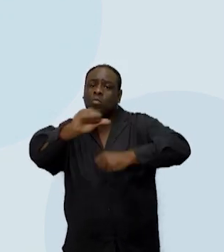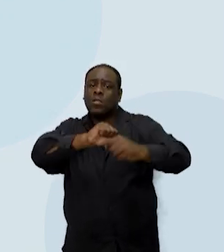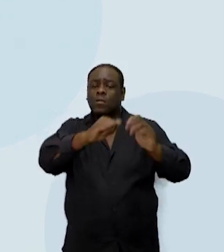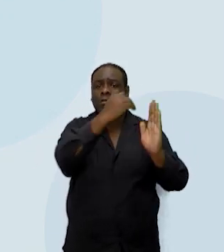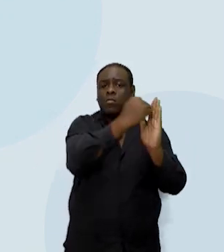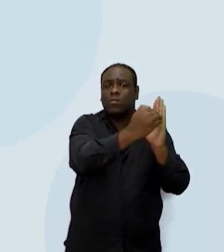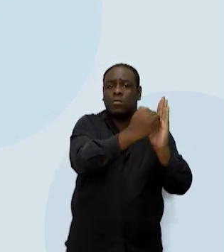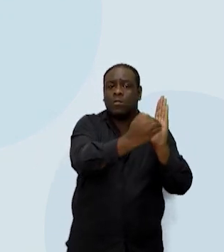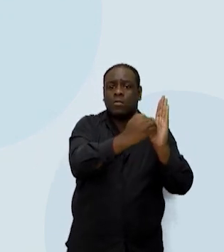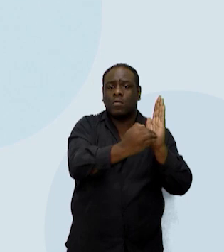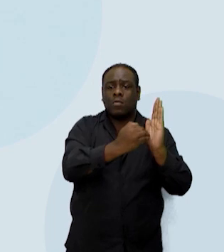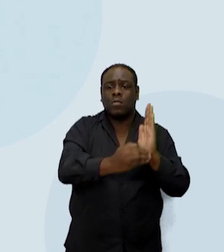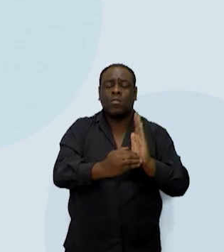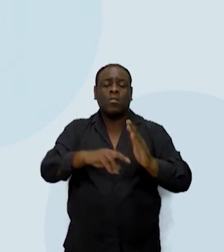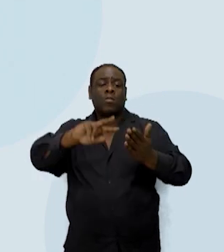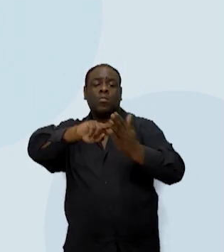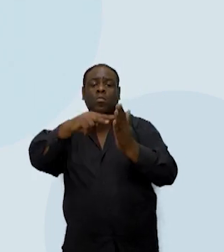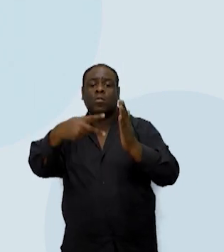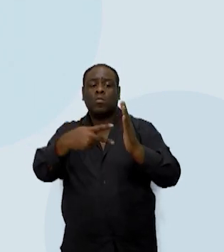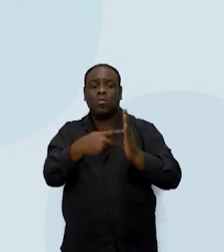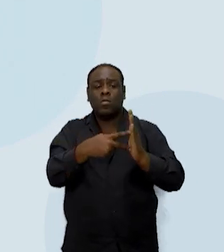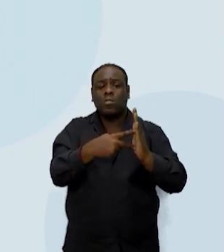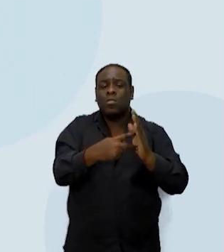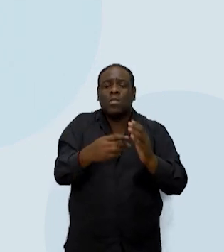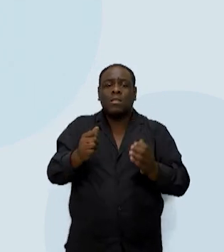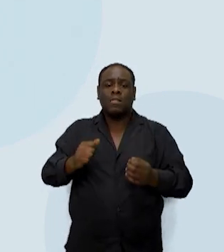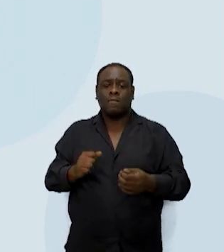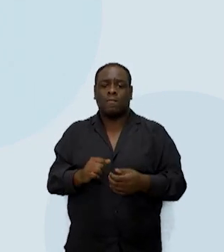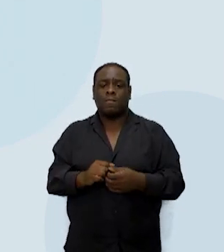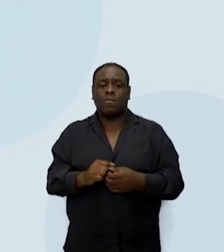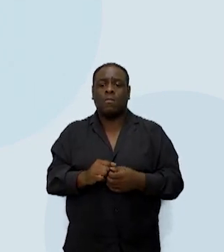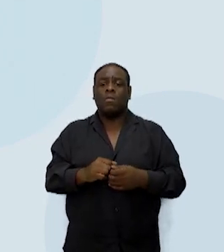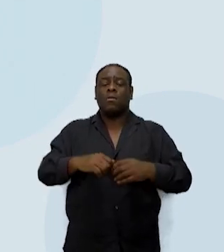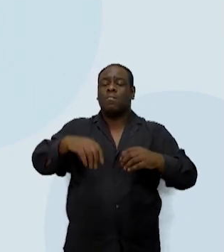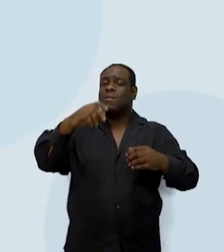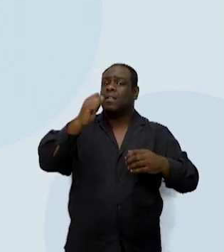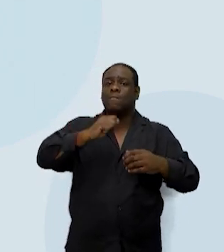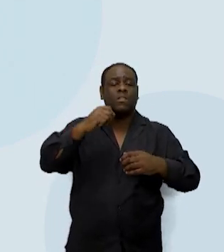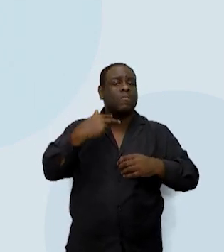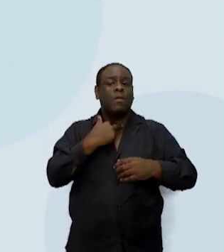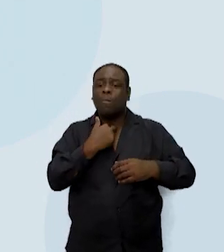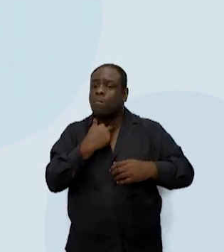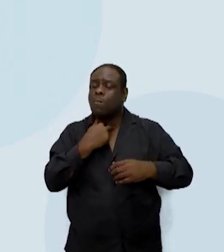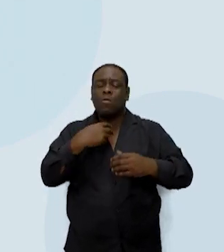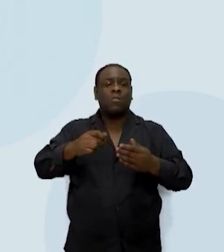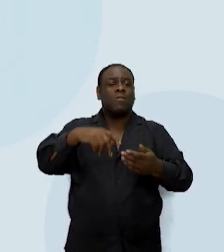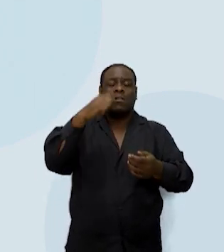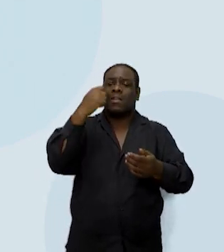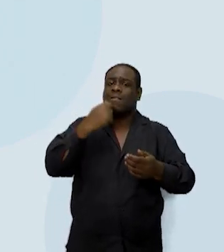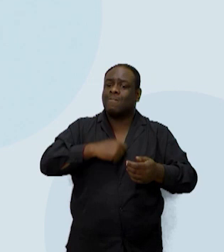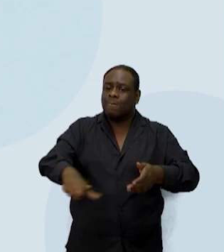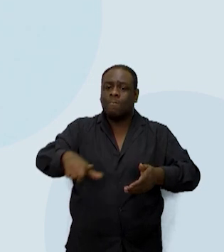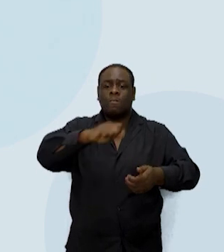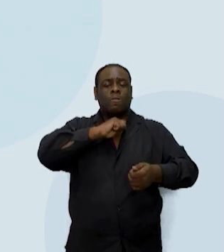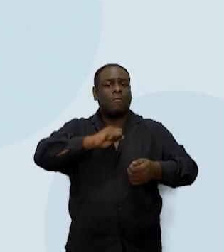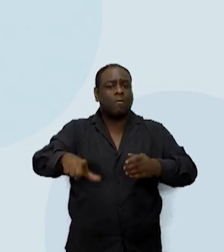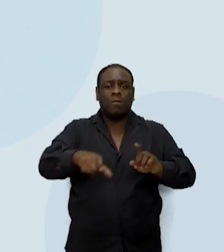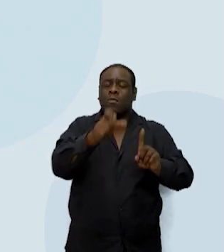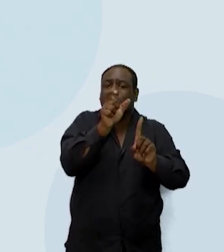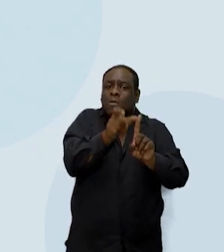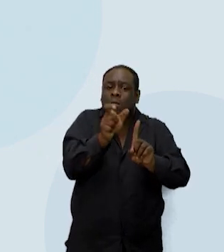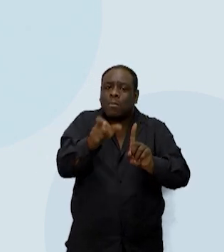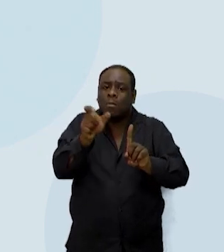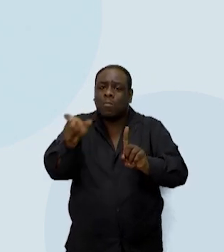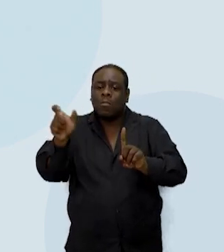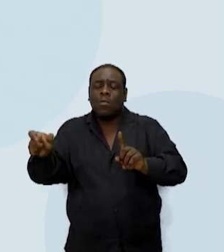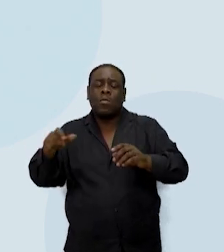O que seria elementos coesivos de substituição? Para eu não repetir uma palavra, eu uso um sinônimo, eu